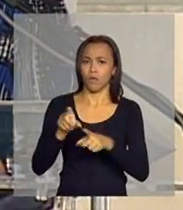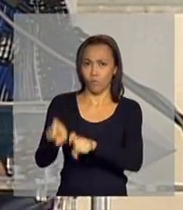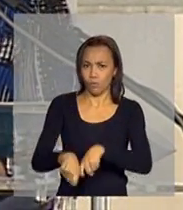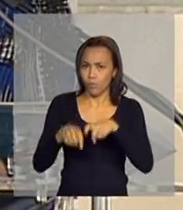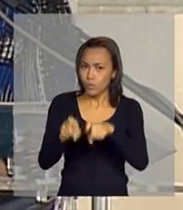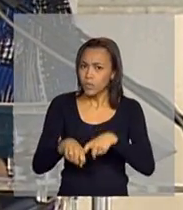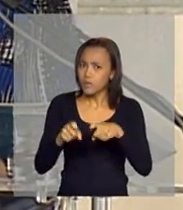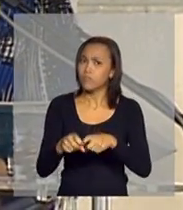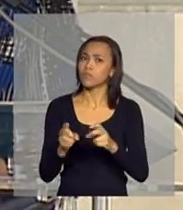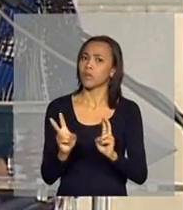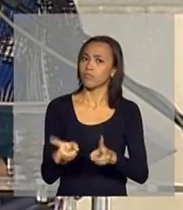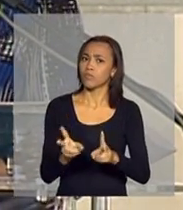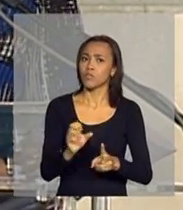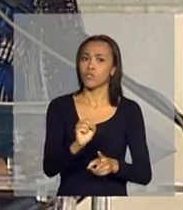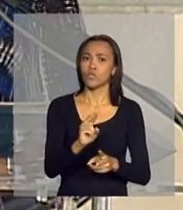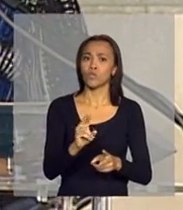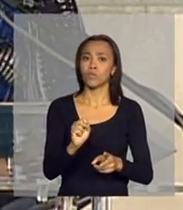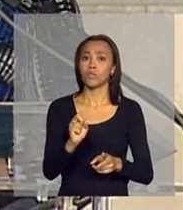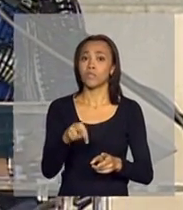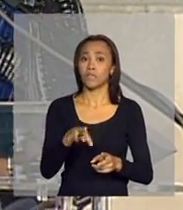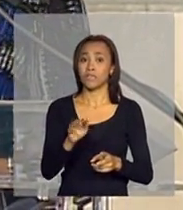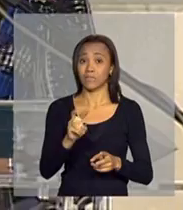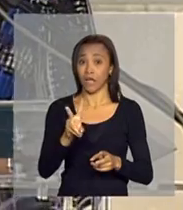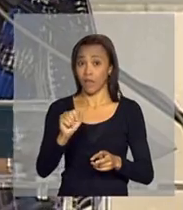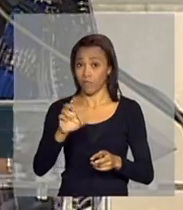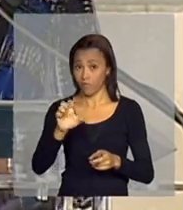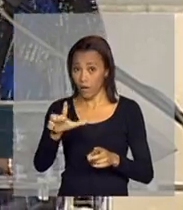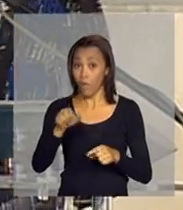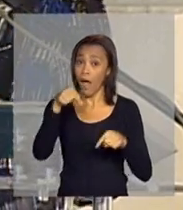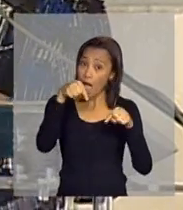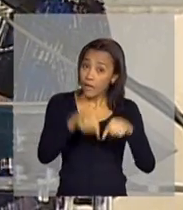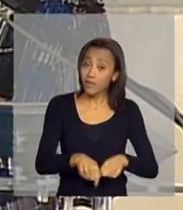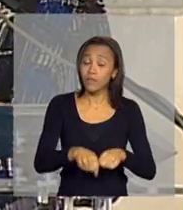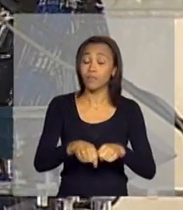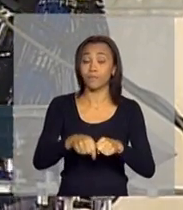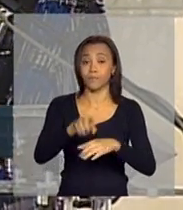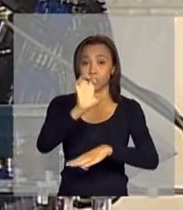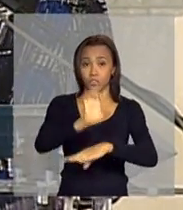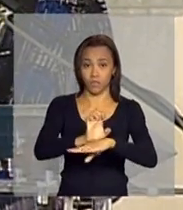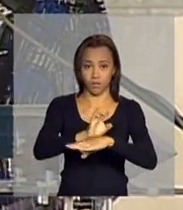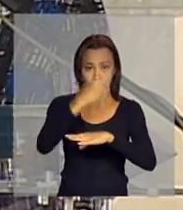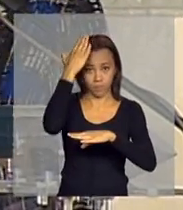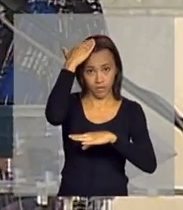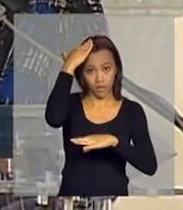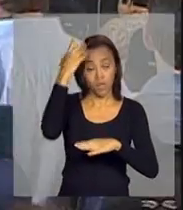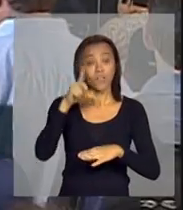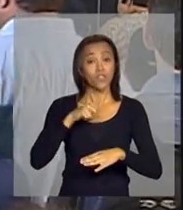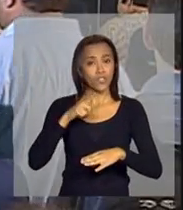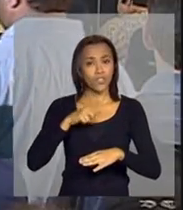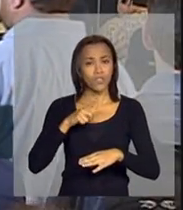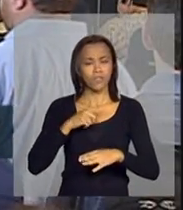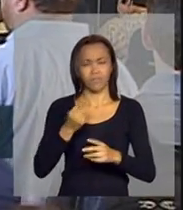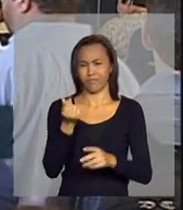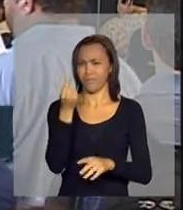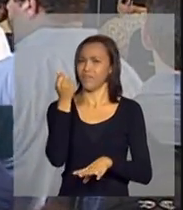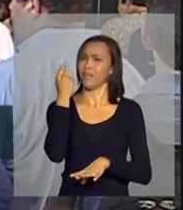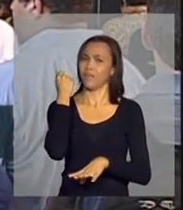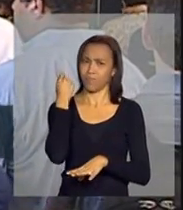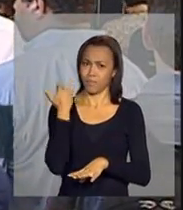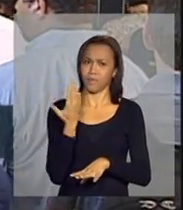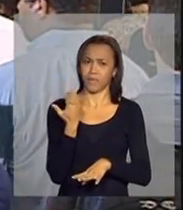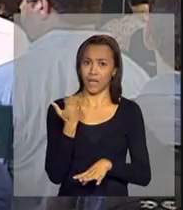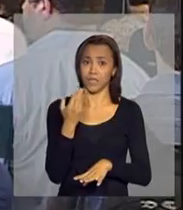mais sustentável, aliás, aqui no Paraná, eu tive acesso há muito tempo atrás a